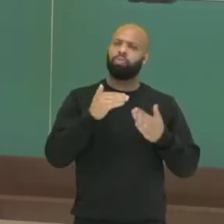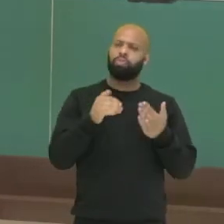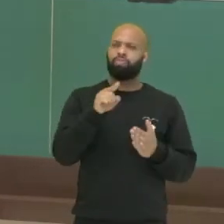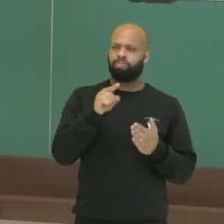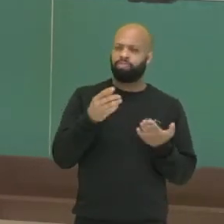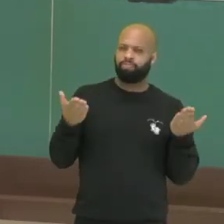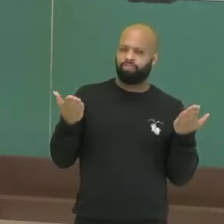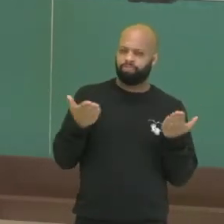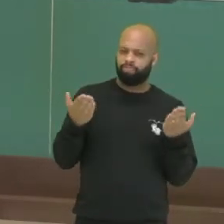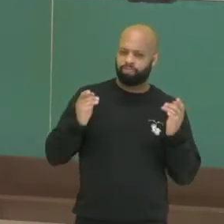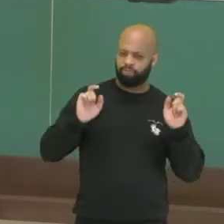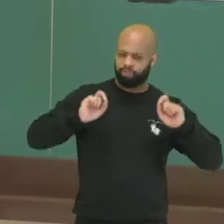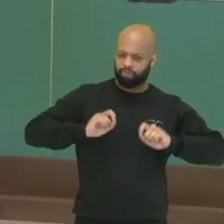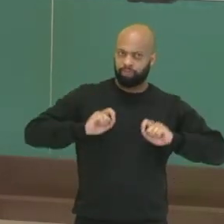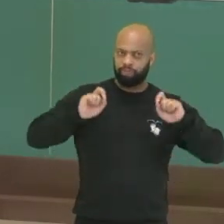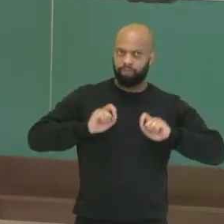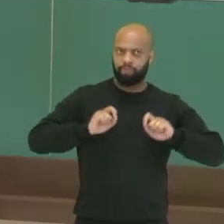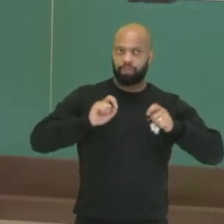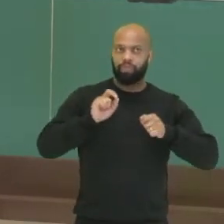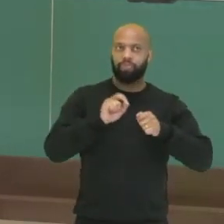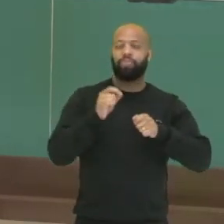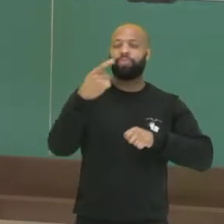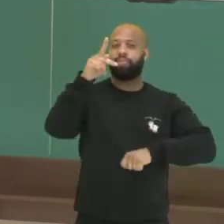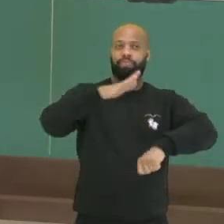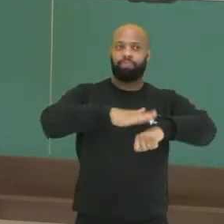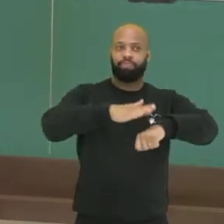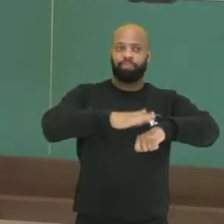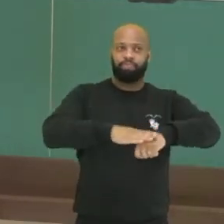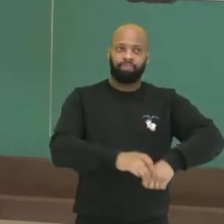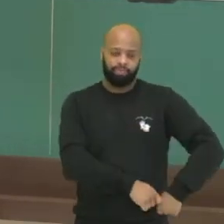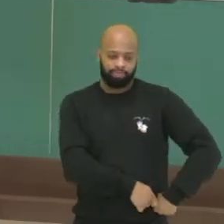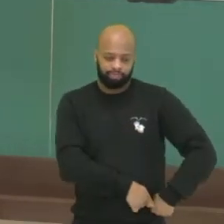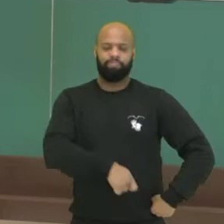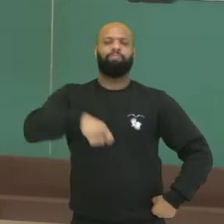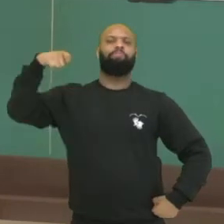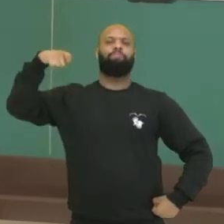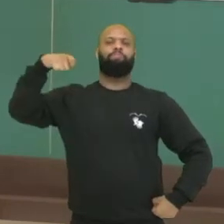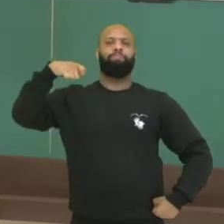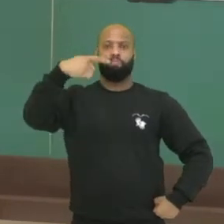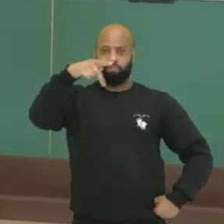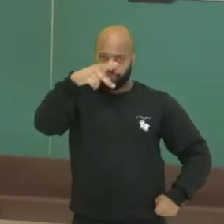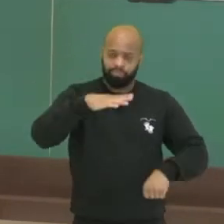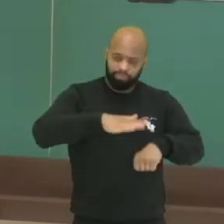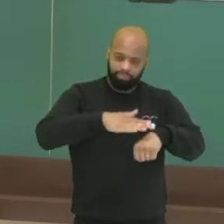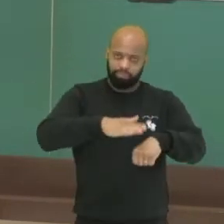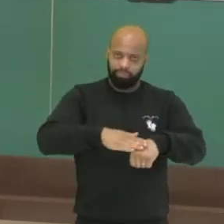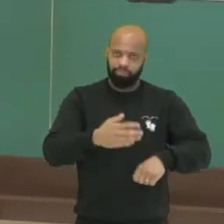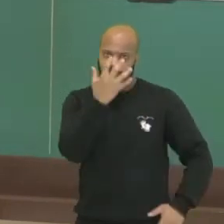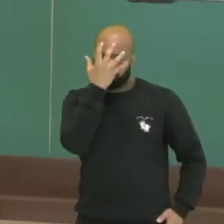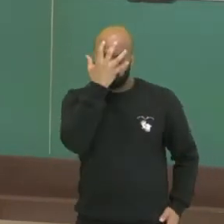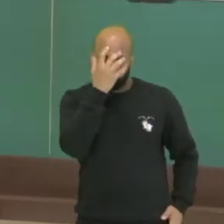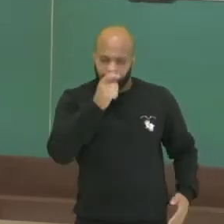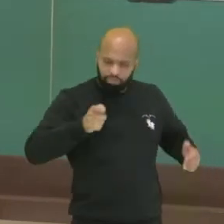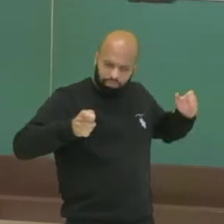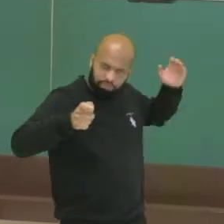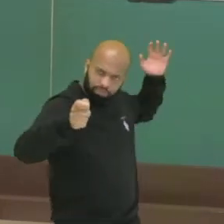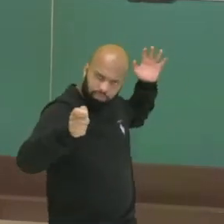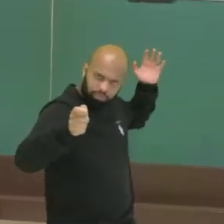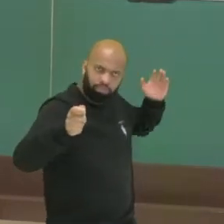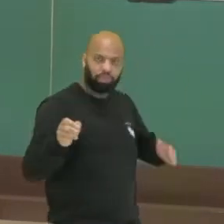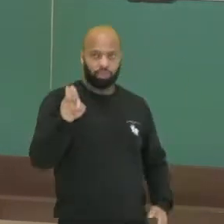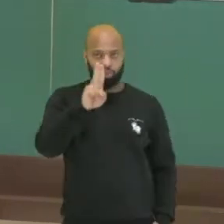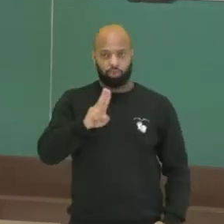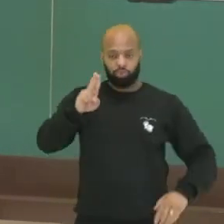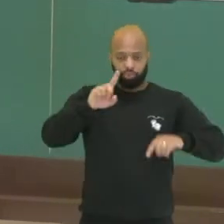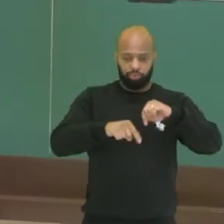você fazer a sua arma, a sua espada da esgrima? Utilize